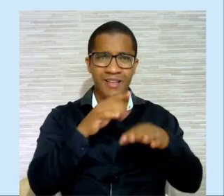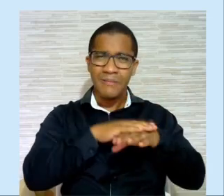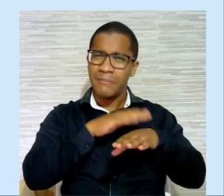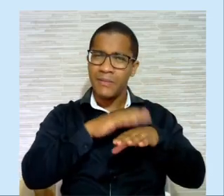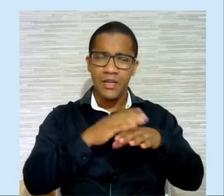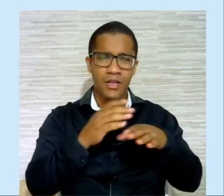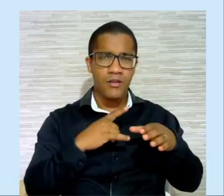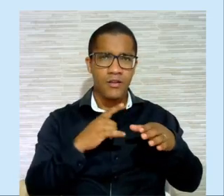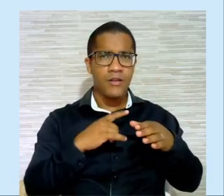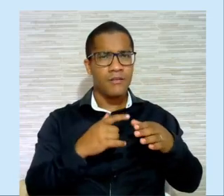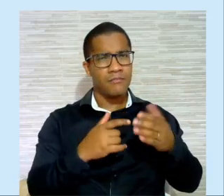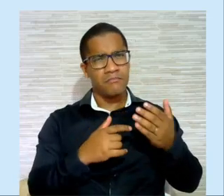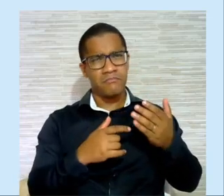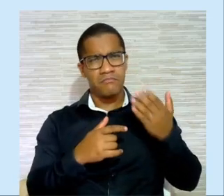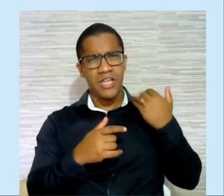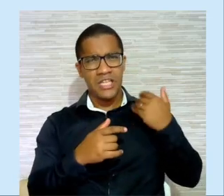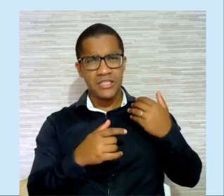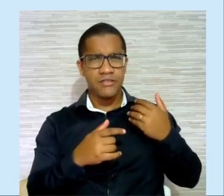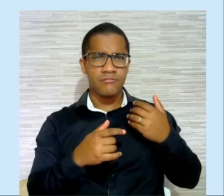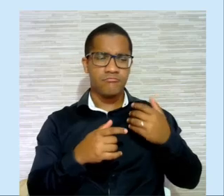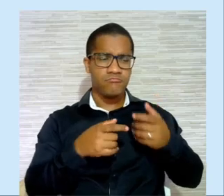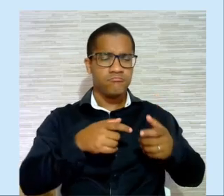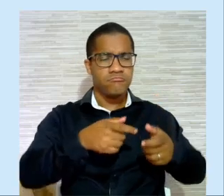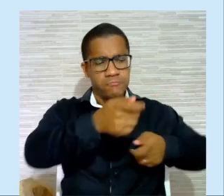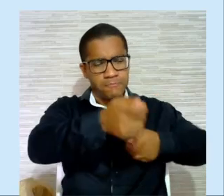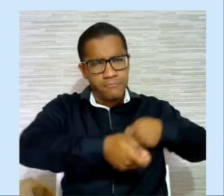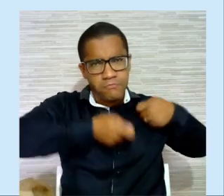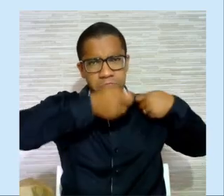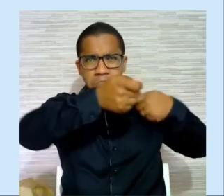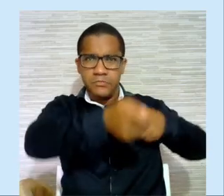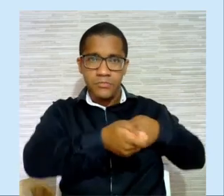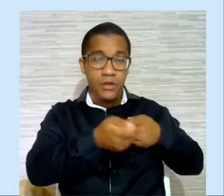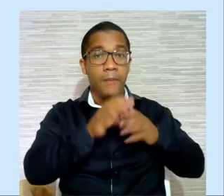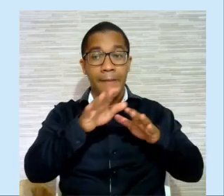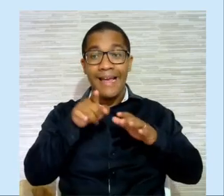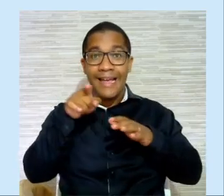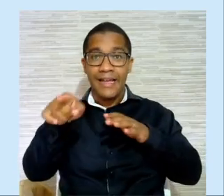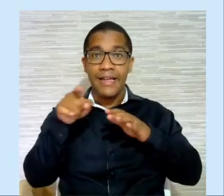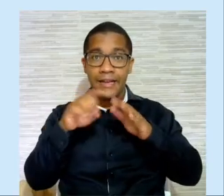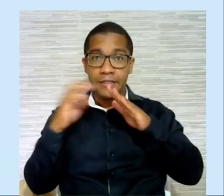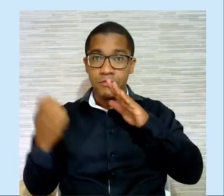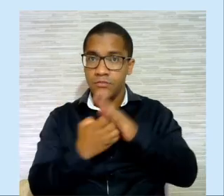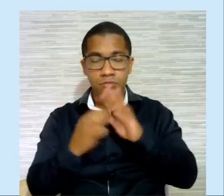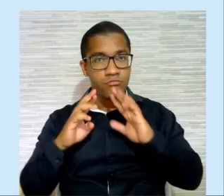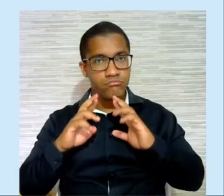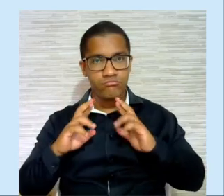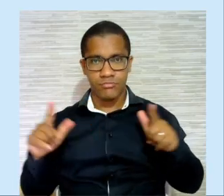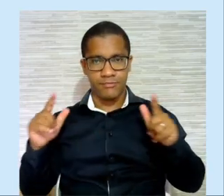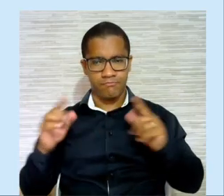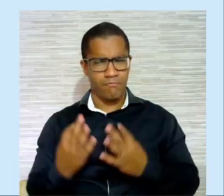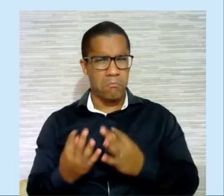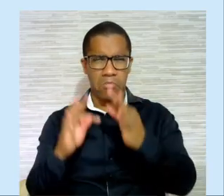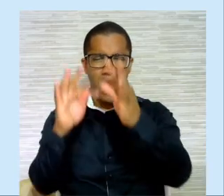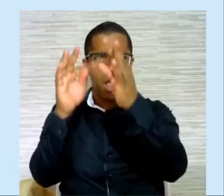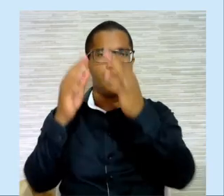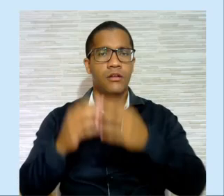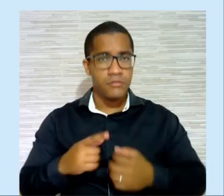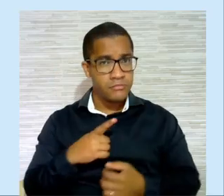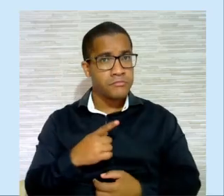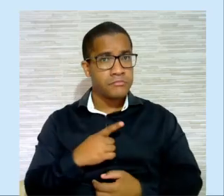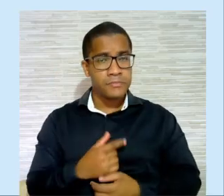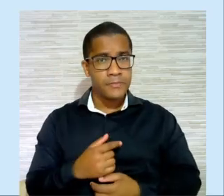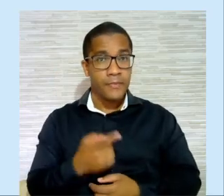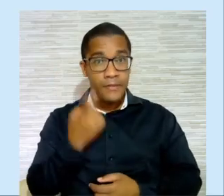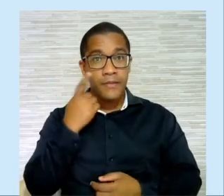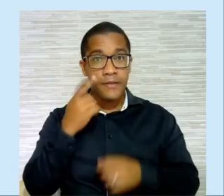mais rudimentar. Tá? Então, existe uma diferença muito grande entre essas duas agriculturas e é o que a gente está observando na aula de hoje.